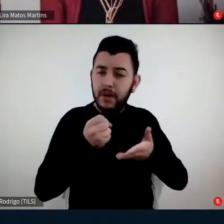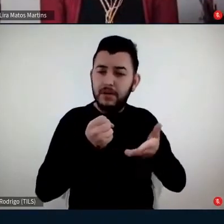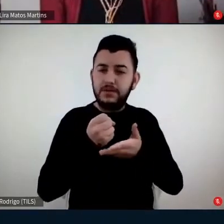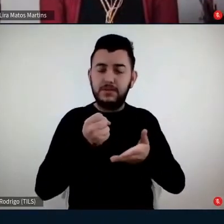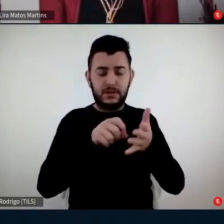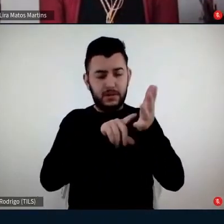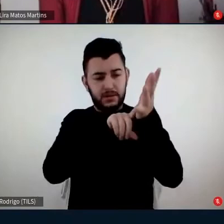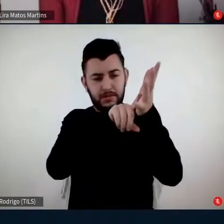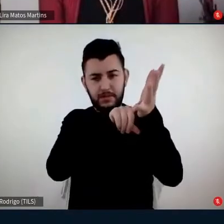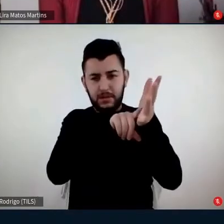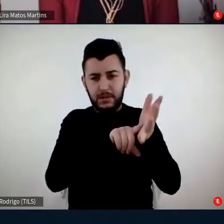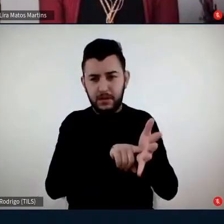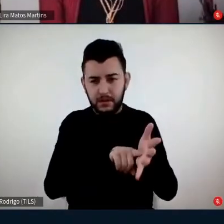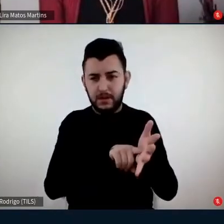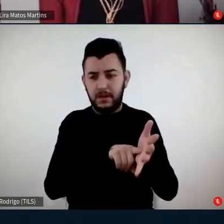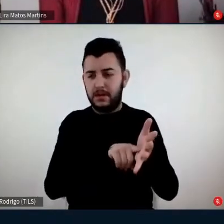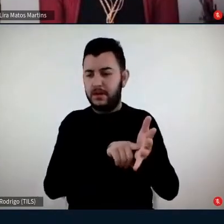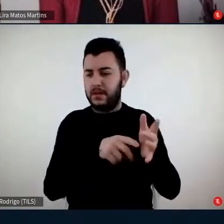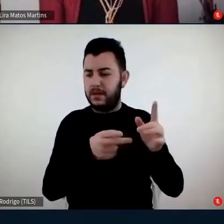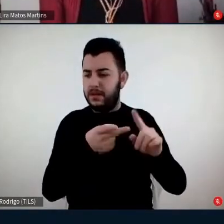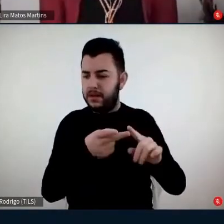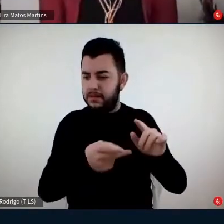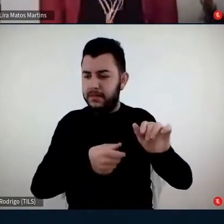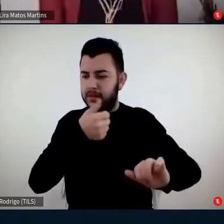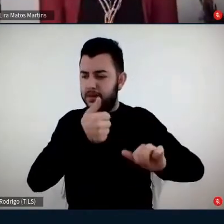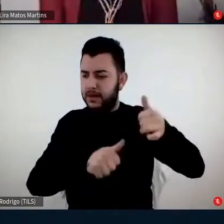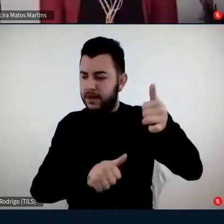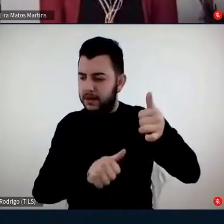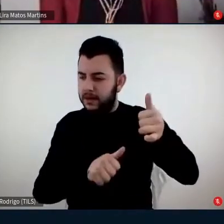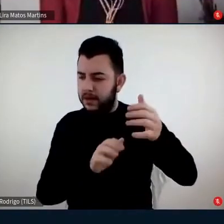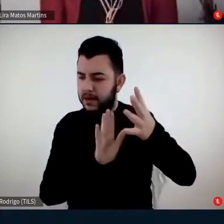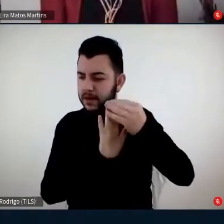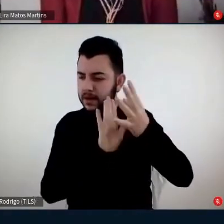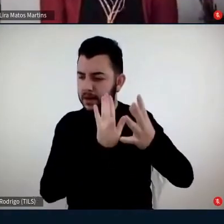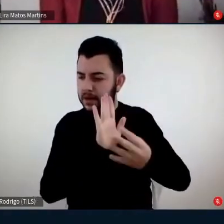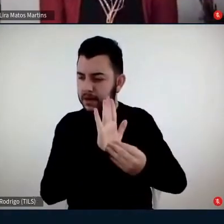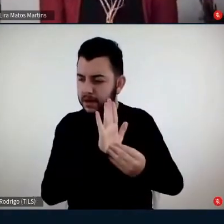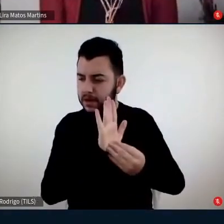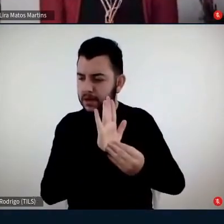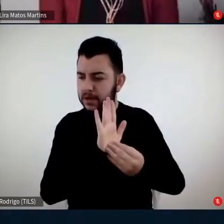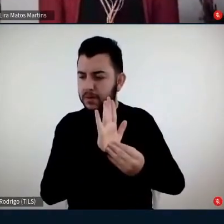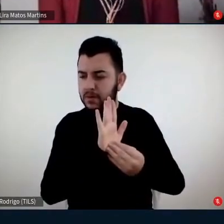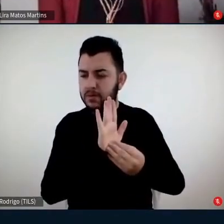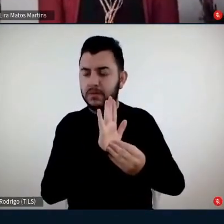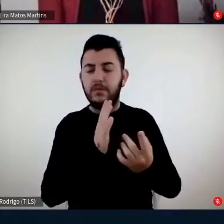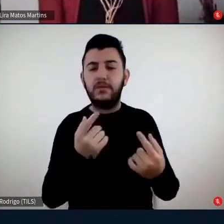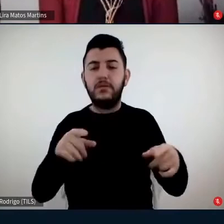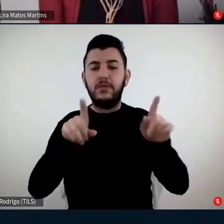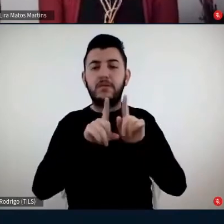documental e na análise de conteúdo, fazendo aí uma perspectiva mais